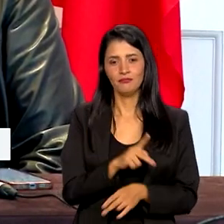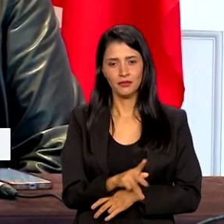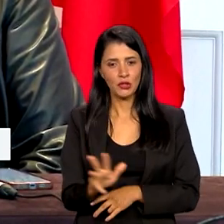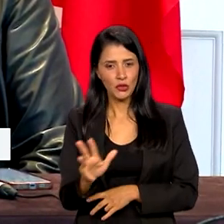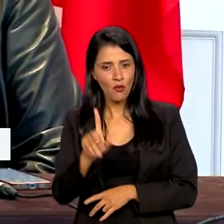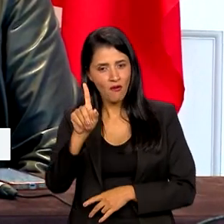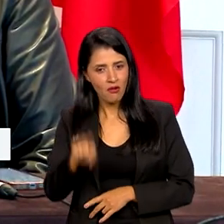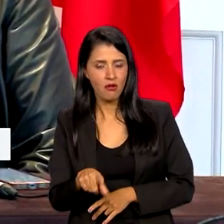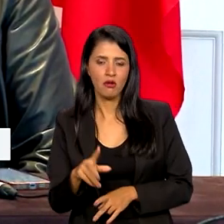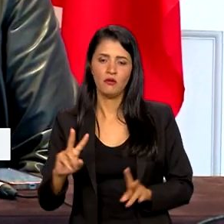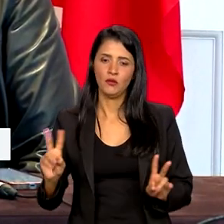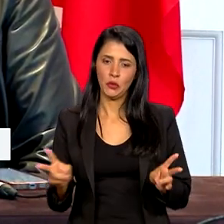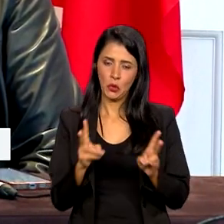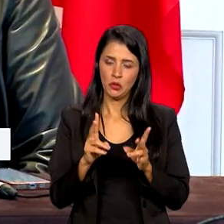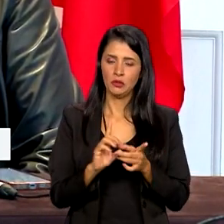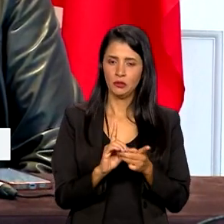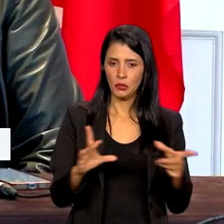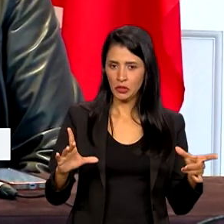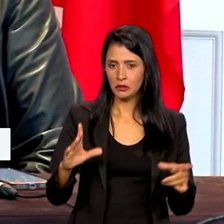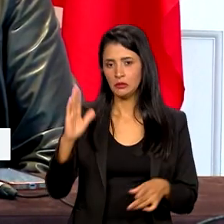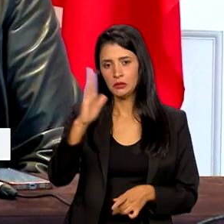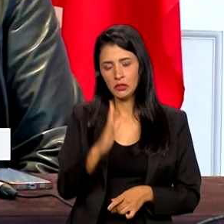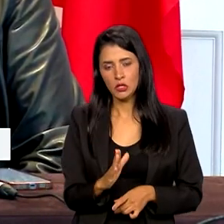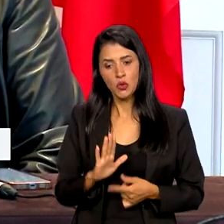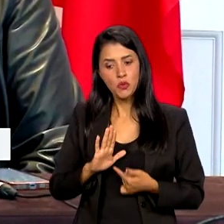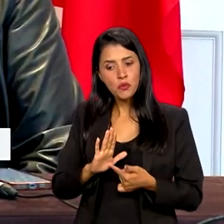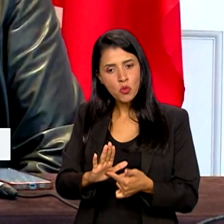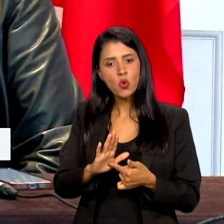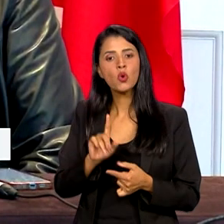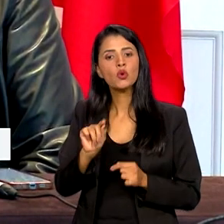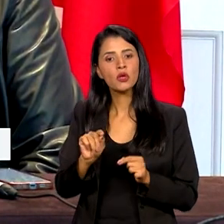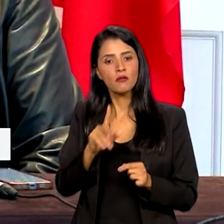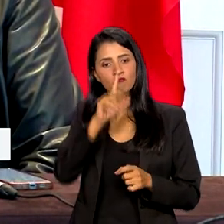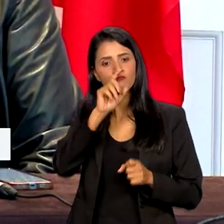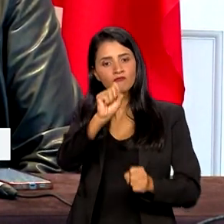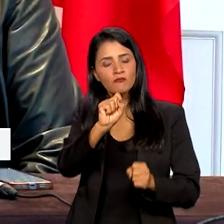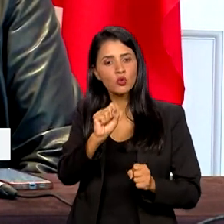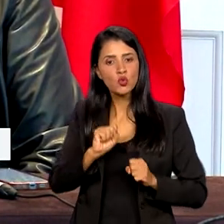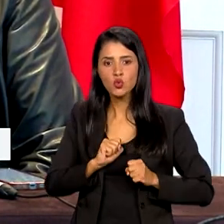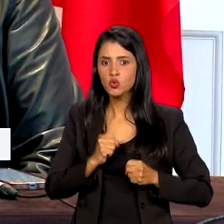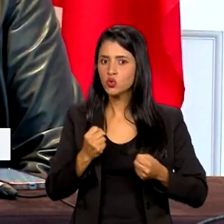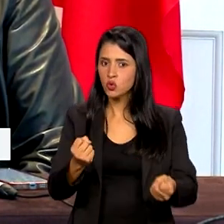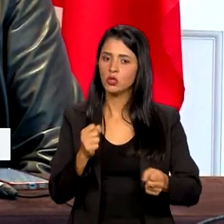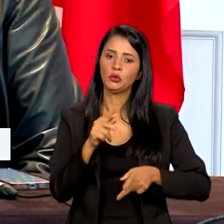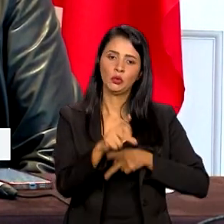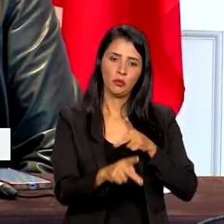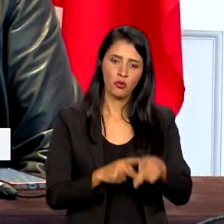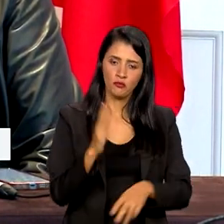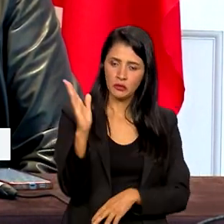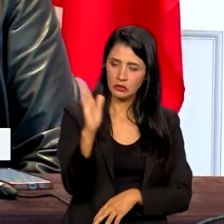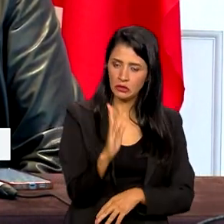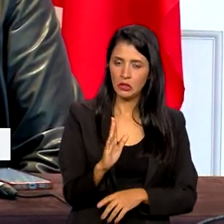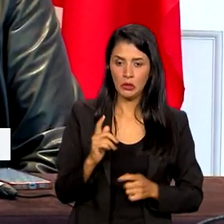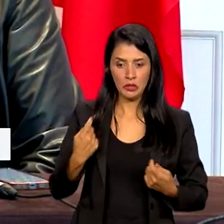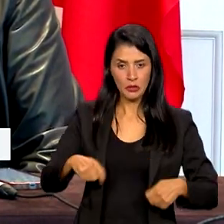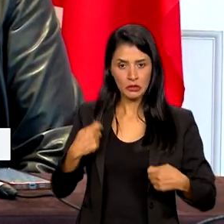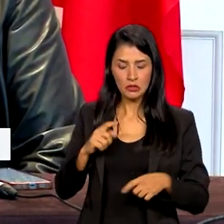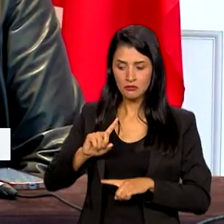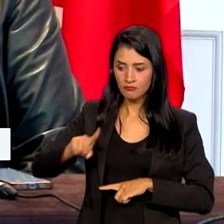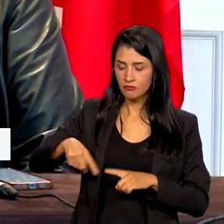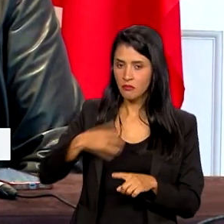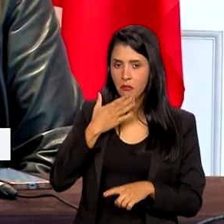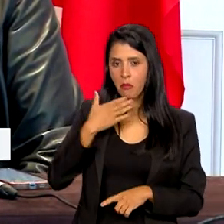da democracia brasileira, demonstra a força do povo brasileiro e da necessidade que nós temos de aprimorar as